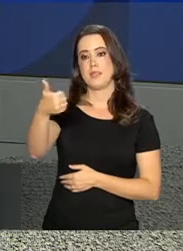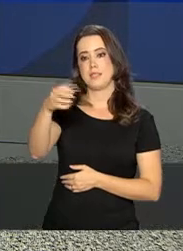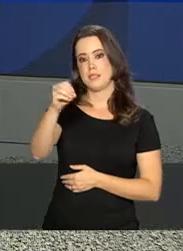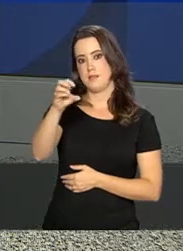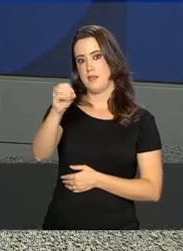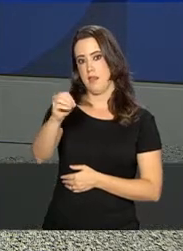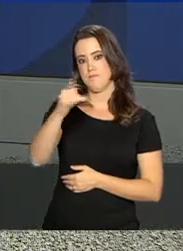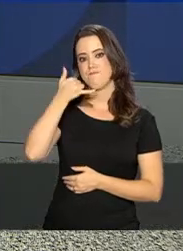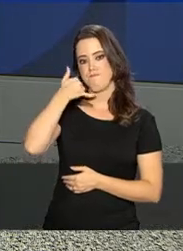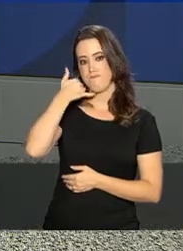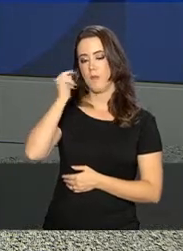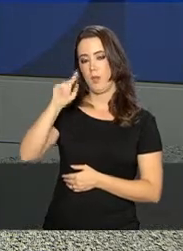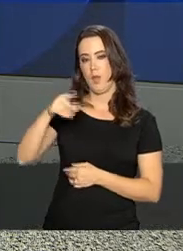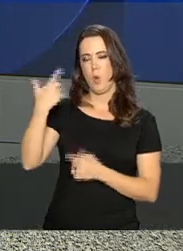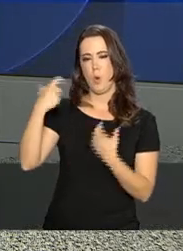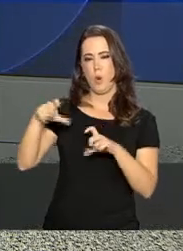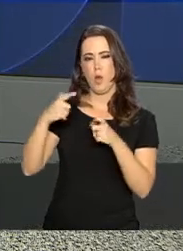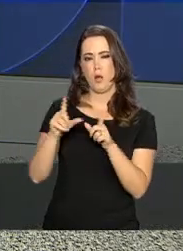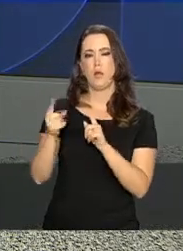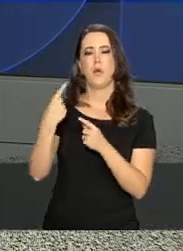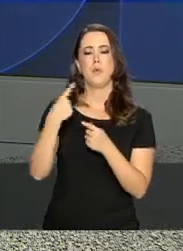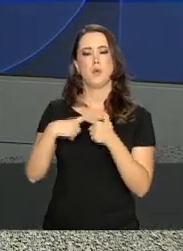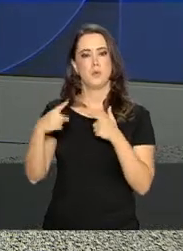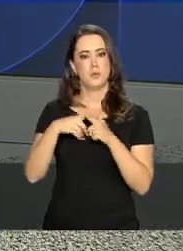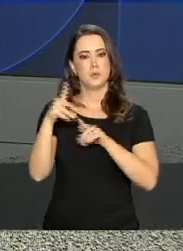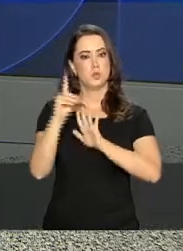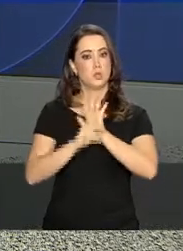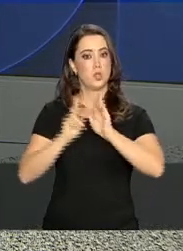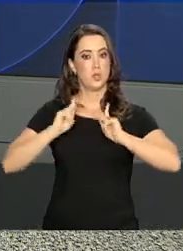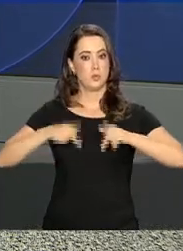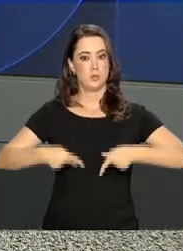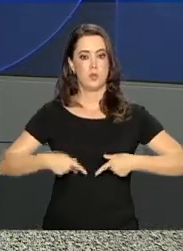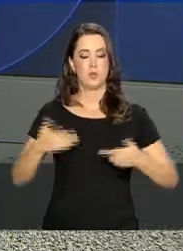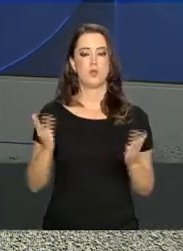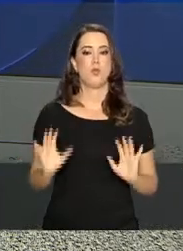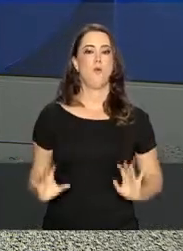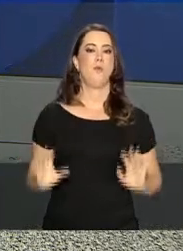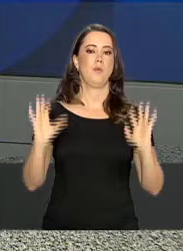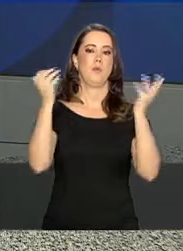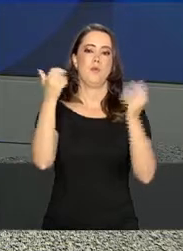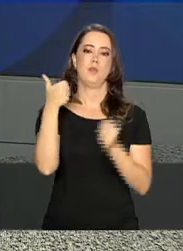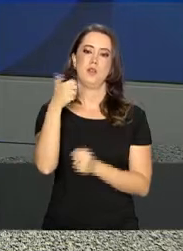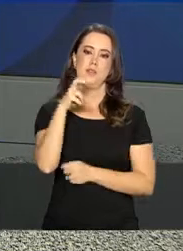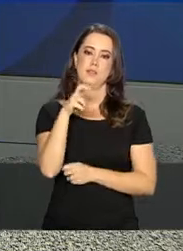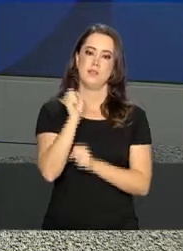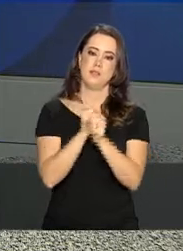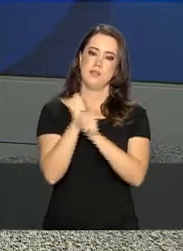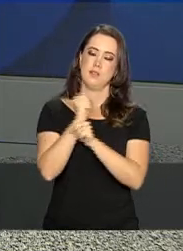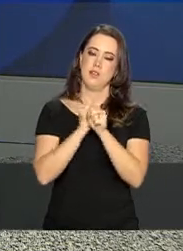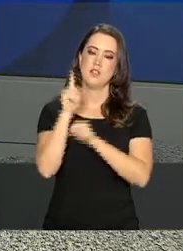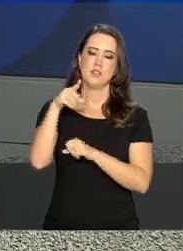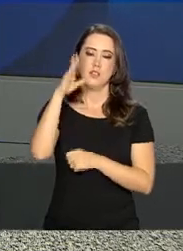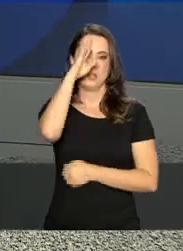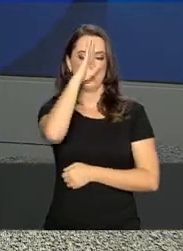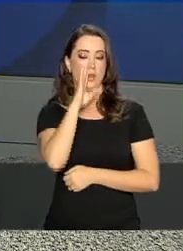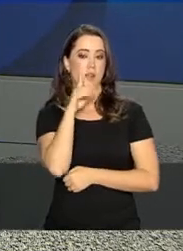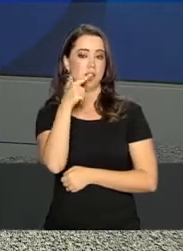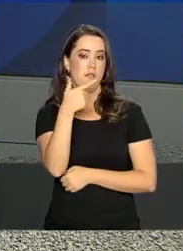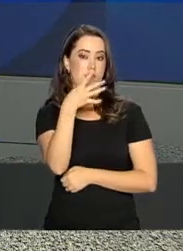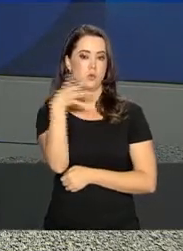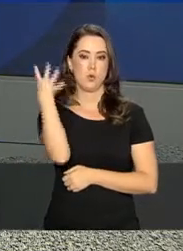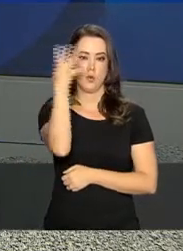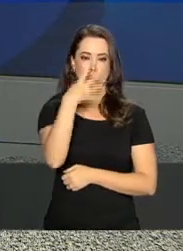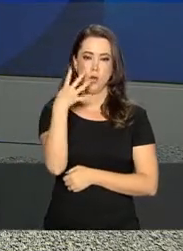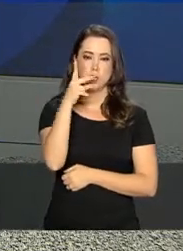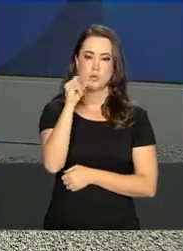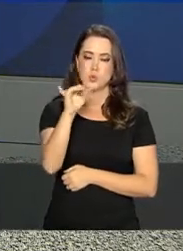central criada para receber denúncias sobre violações aos direitos humanos, comemora 15 anos. O serviço é gratuito, funciona 24